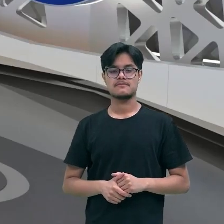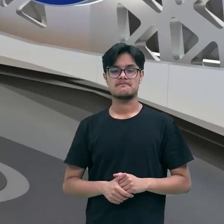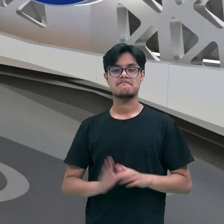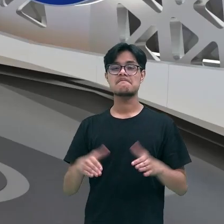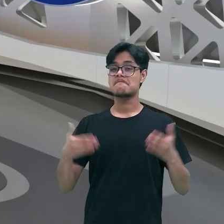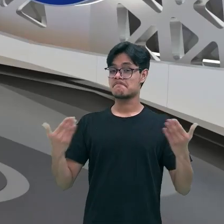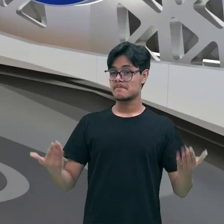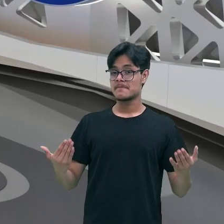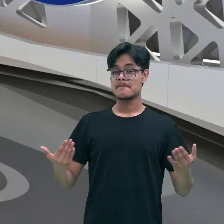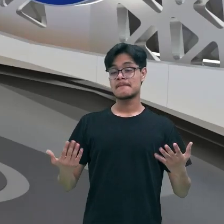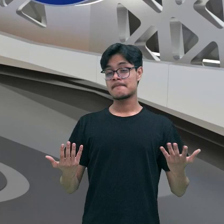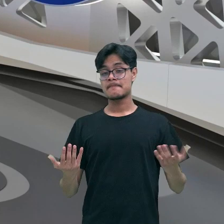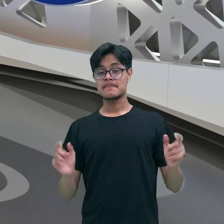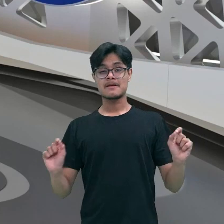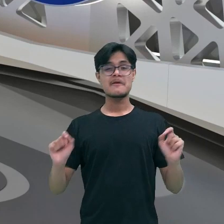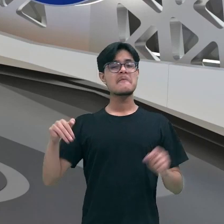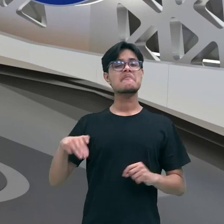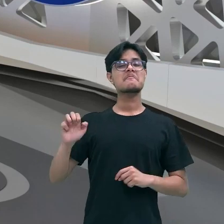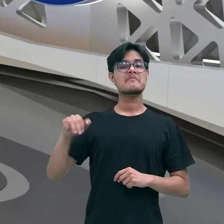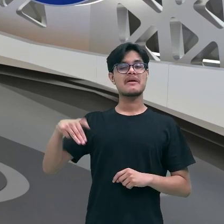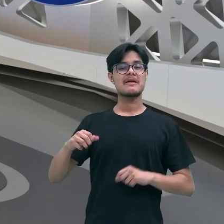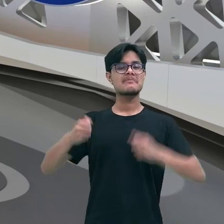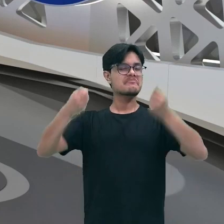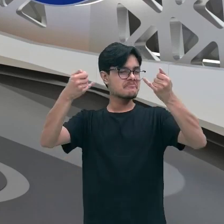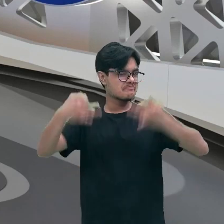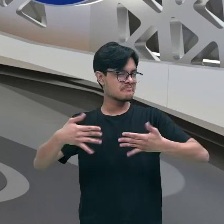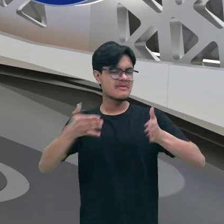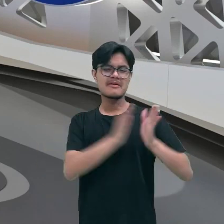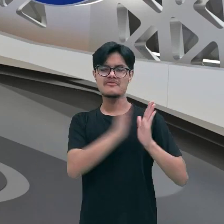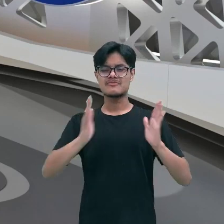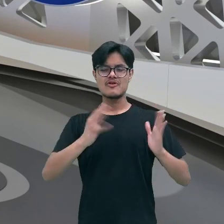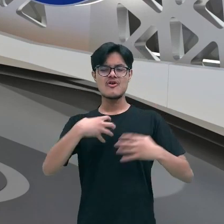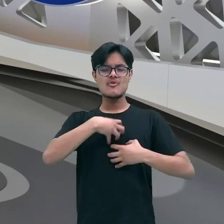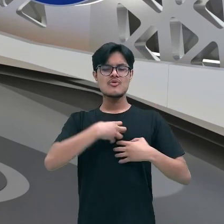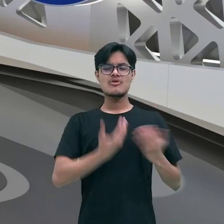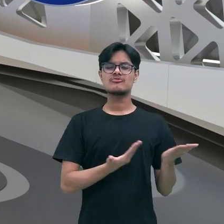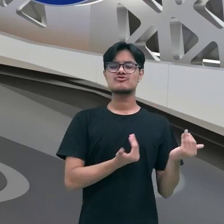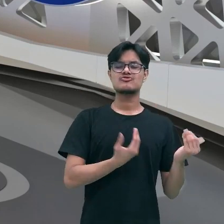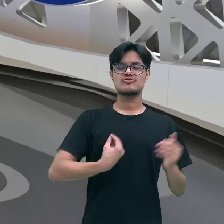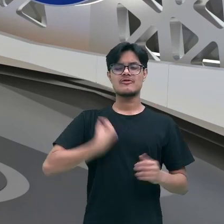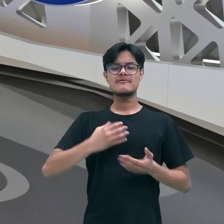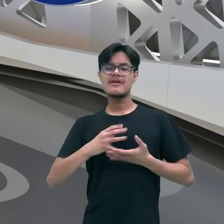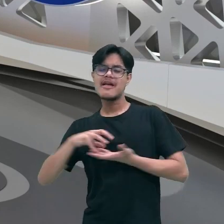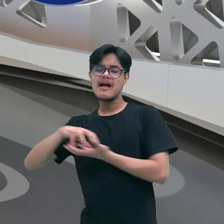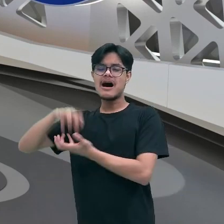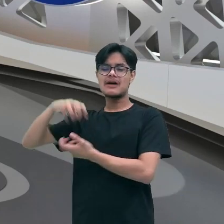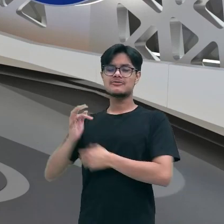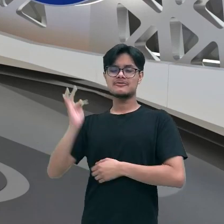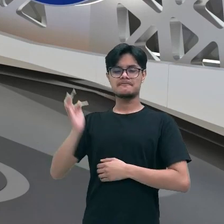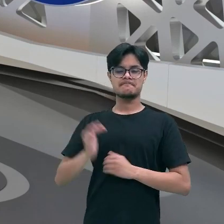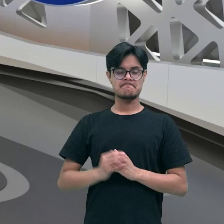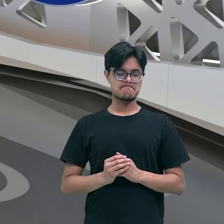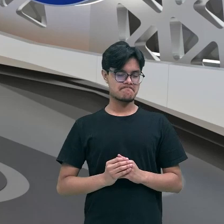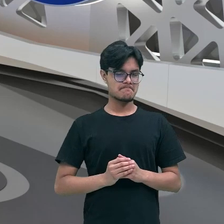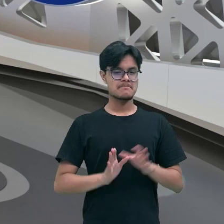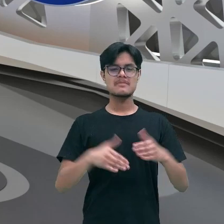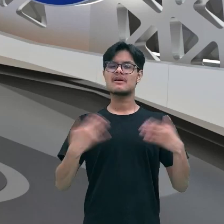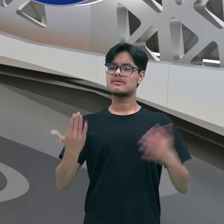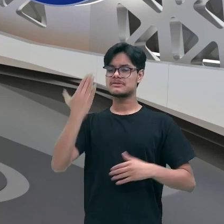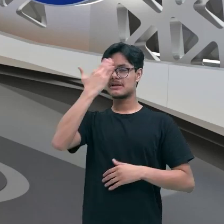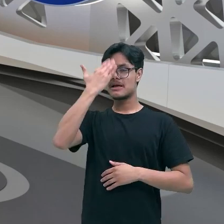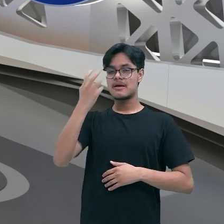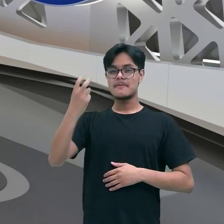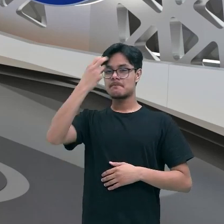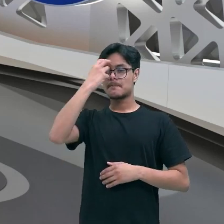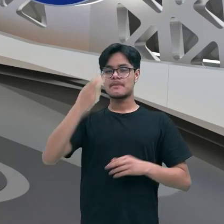para encerrar essa aula, um meme para comentar esse processo de entrar na vida adulta. Exatamente. Né? Que a gente viu como essa cultura jovem